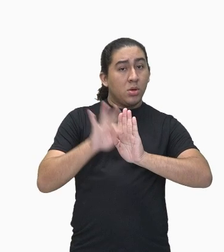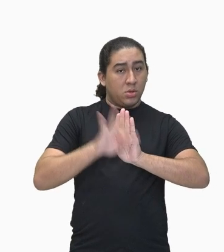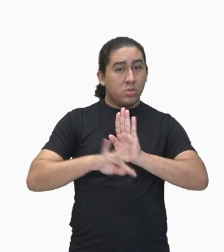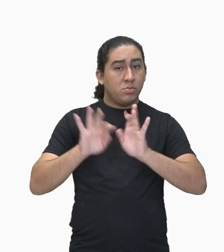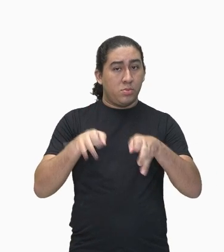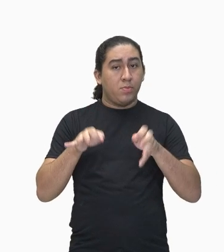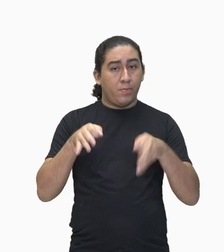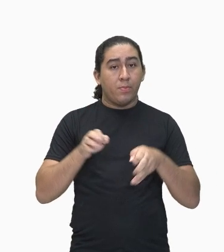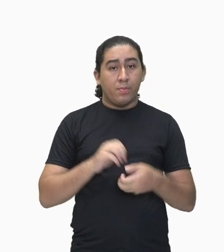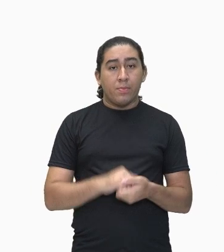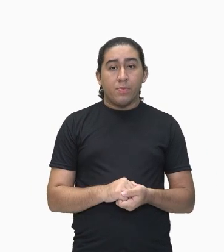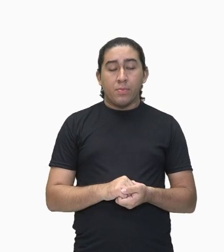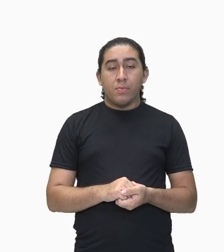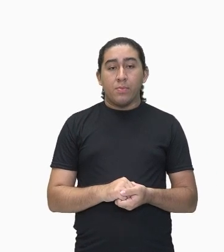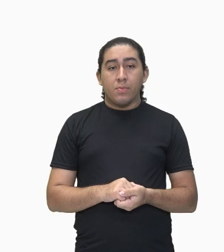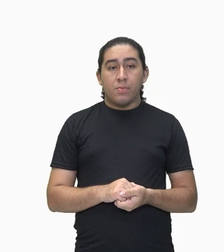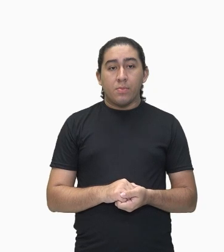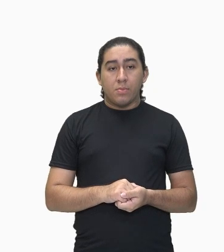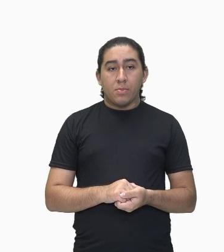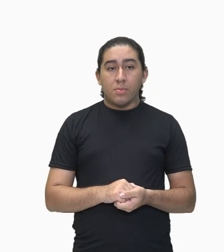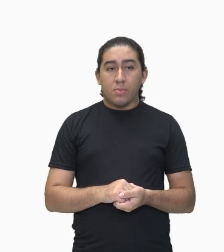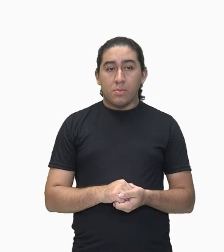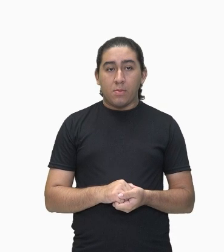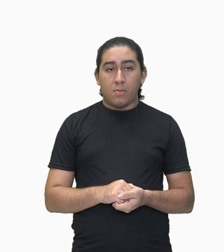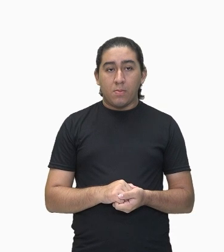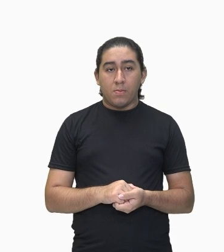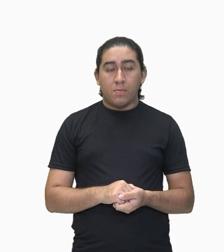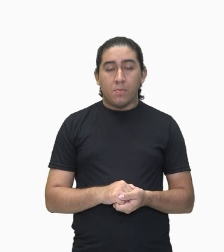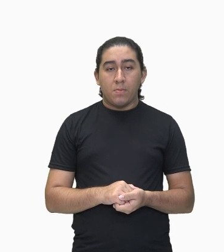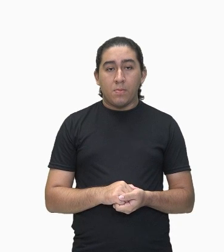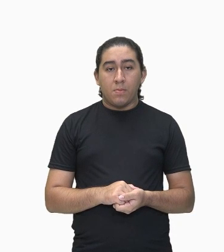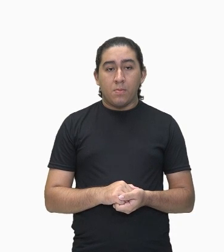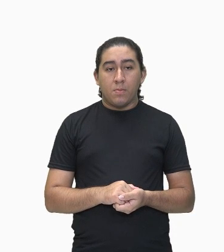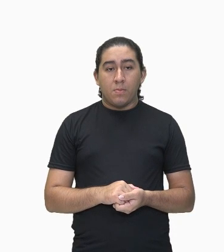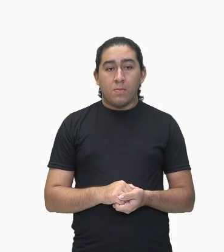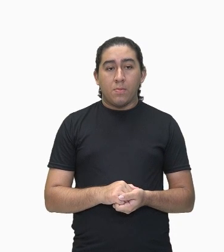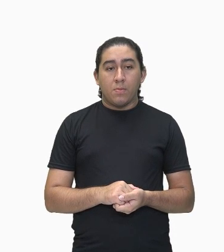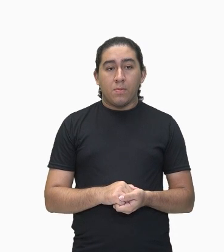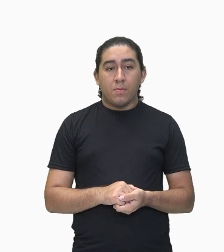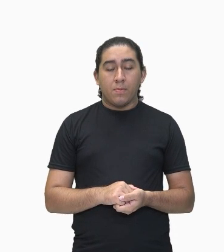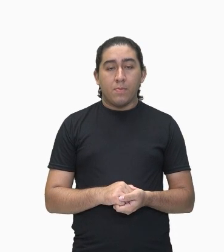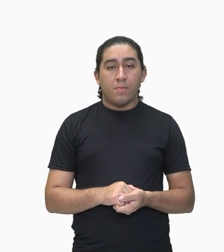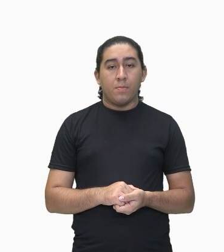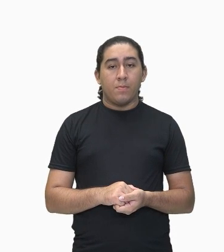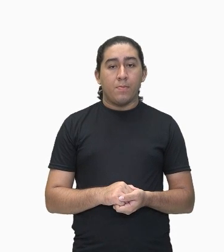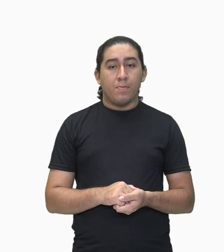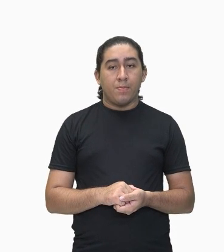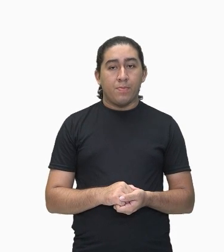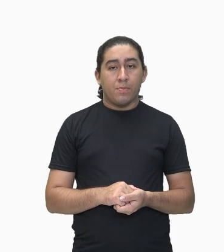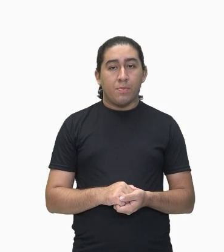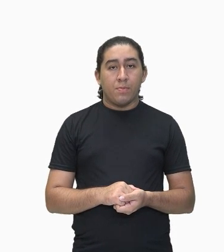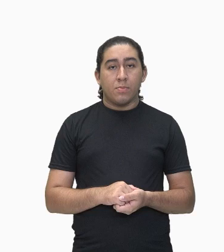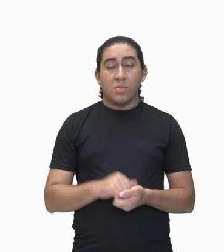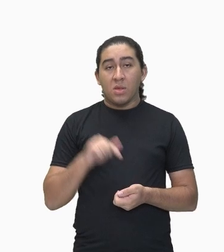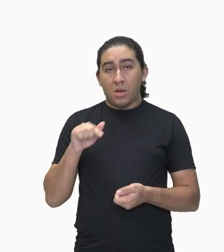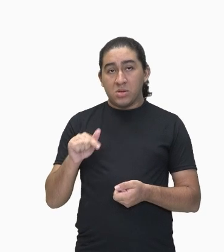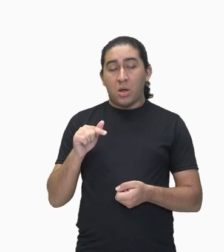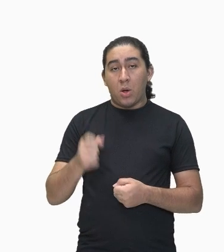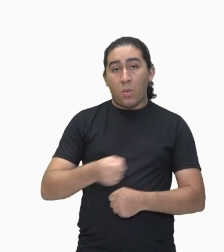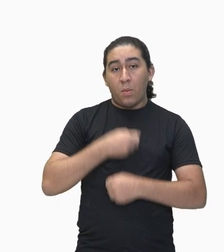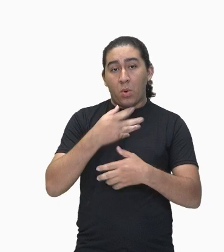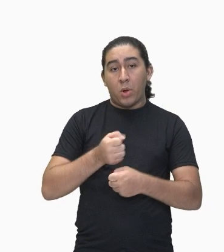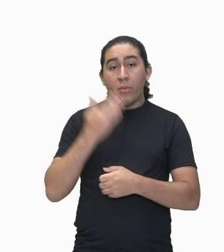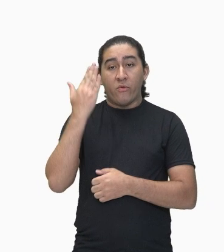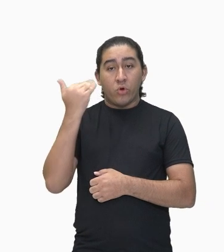a Marília de Dirceu é uma parte, é um poema, é uma lira muito famosa de Tomás